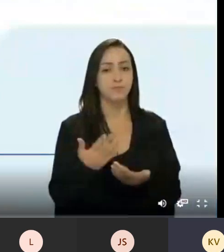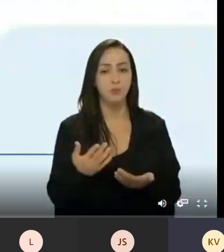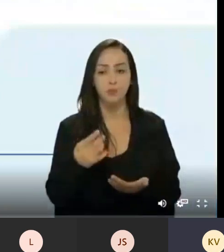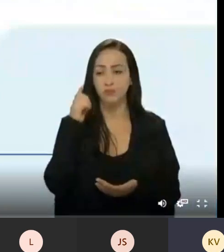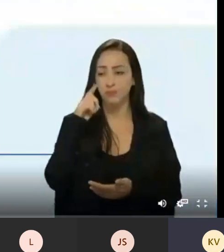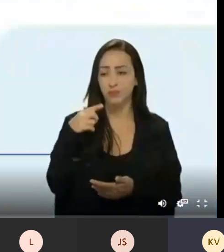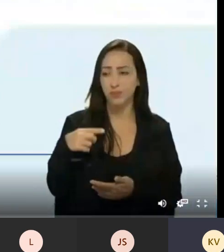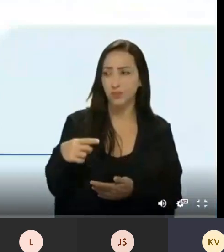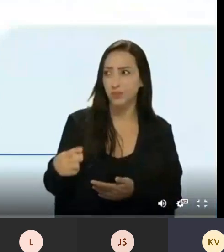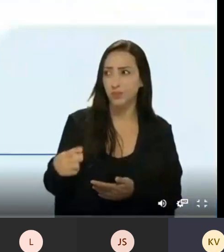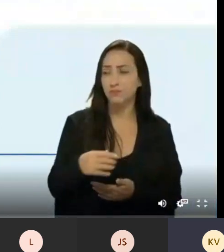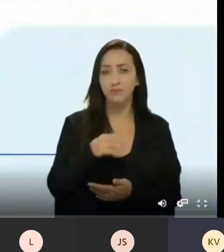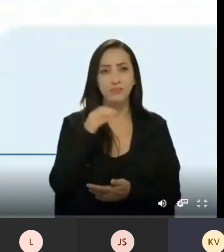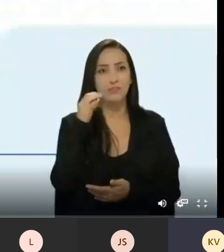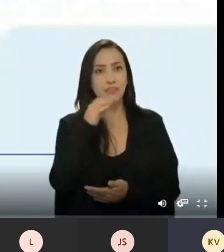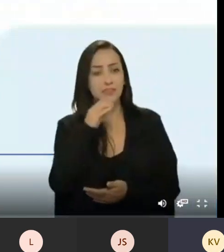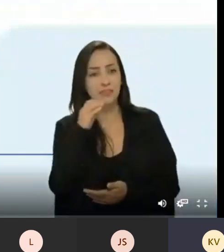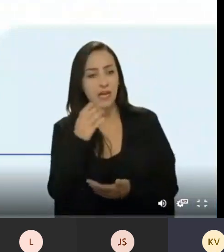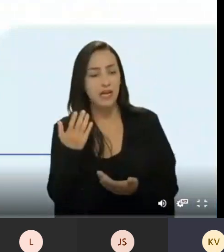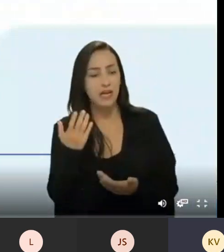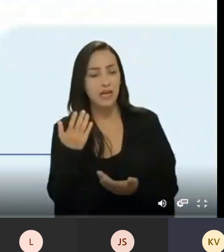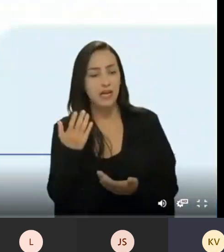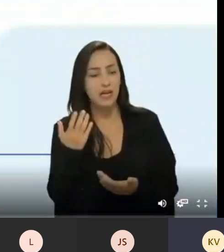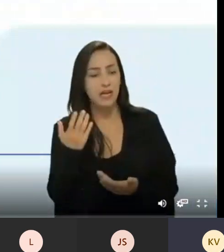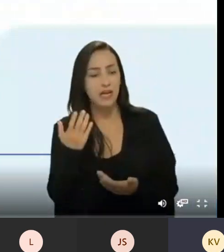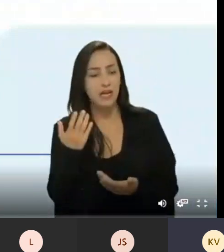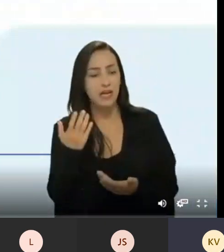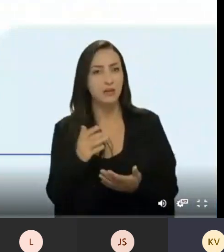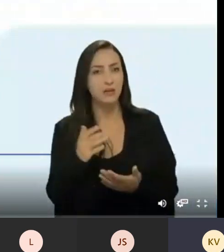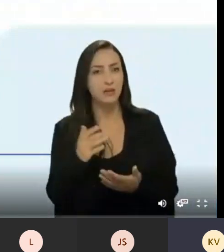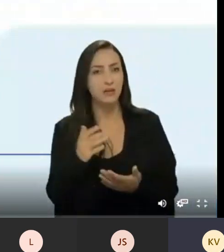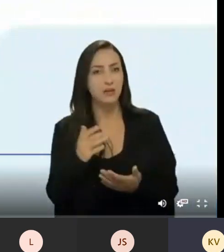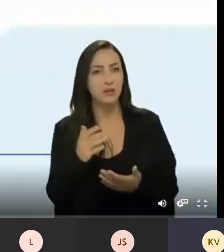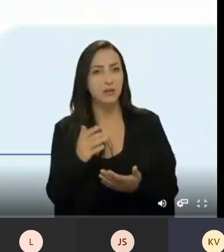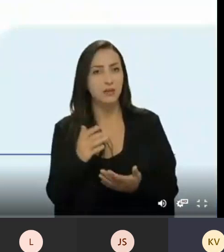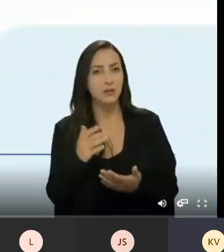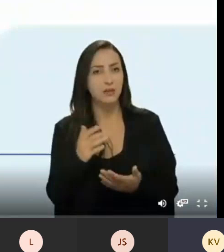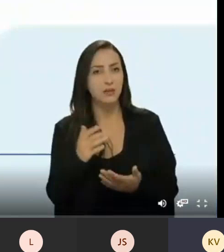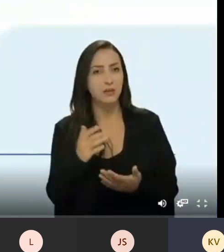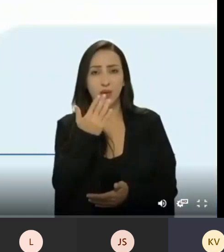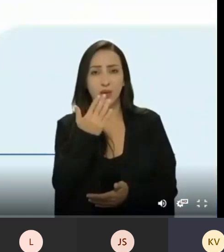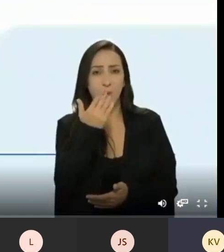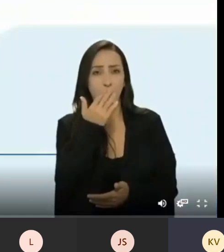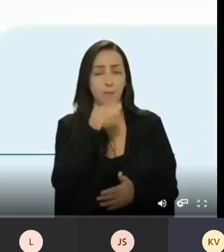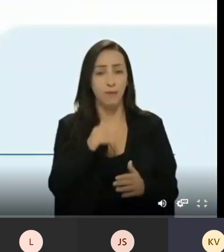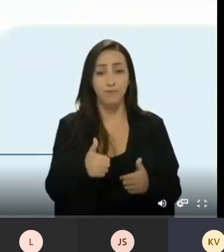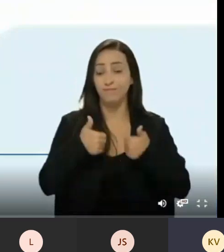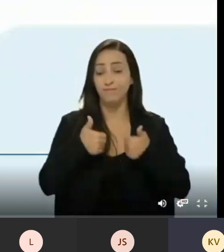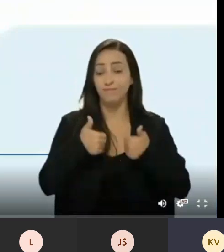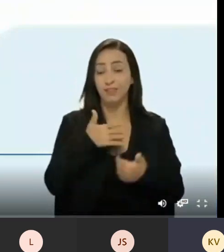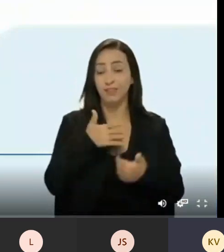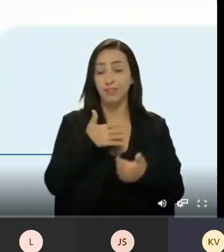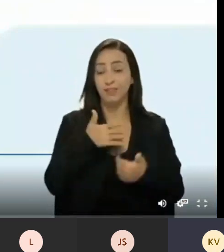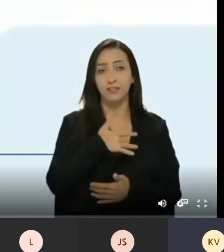acelerado, fica cada vez mais distante, nos dias de hoje, que as pessoas mantenham esse padrão de alimentação